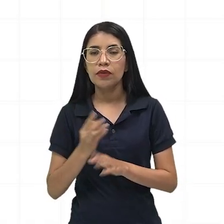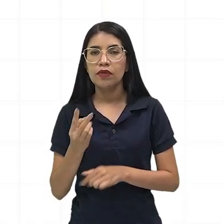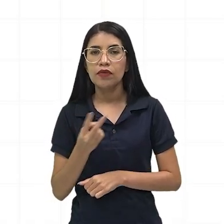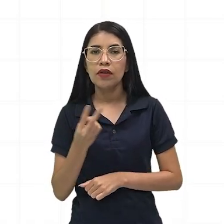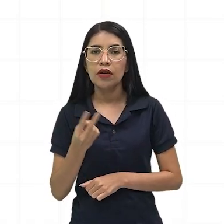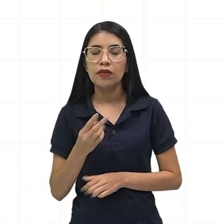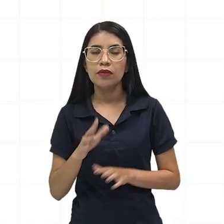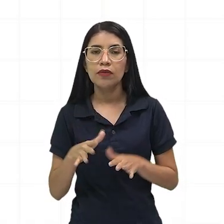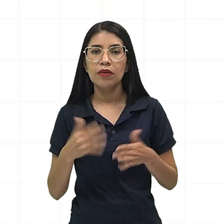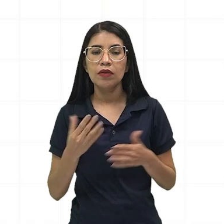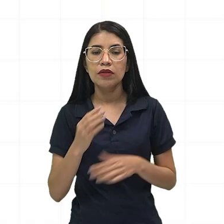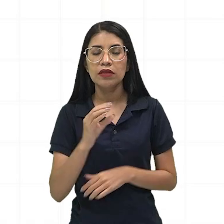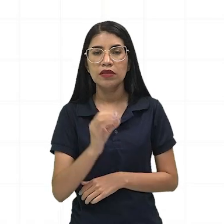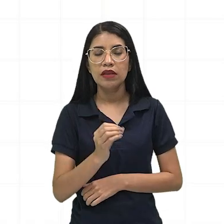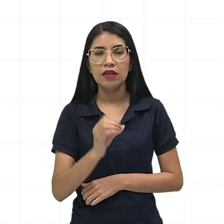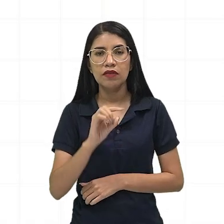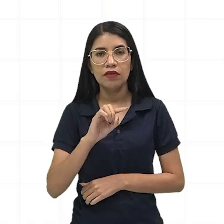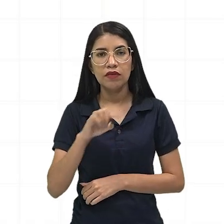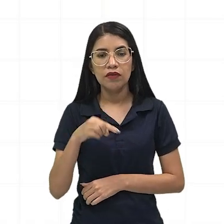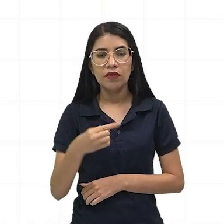você vai chegar em